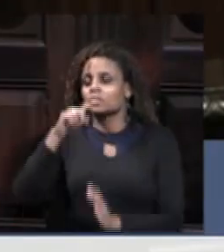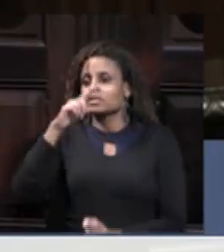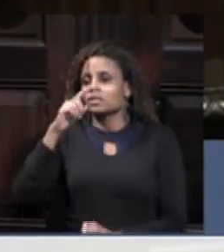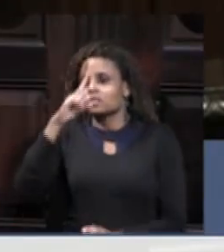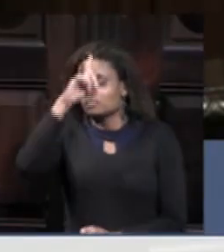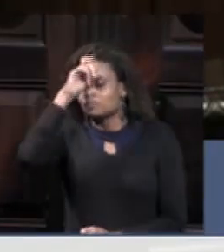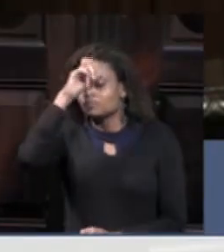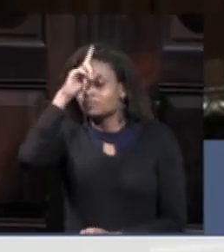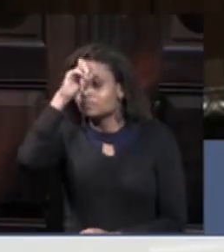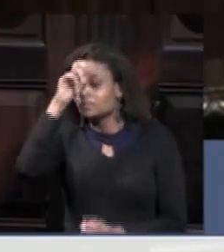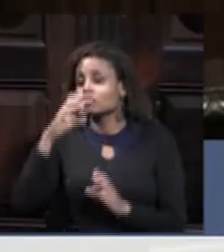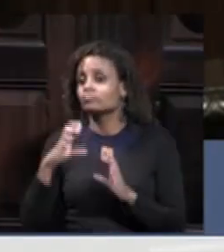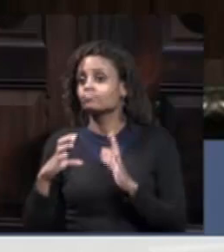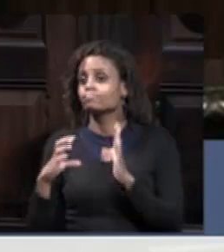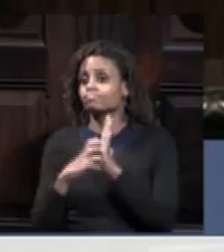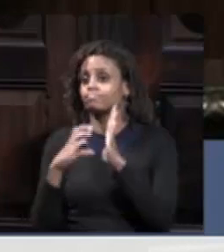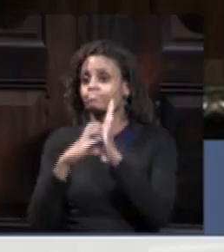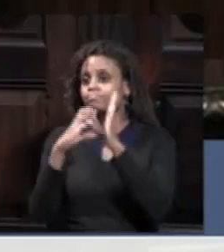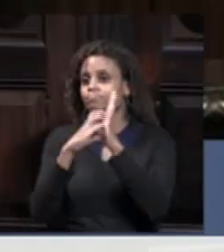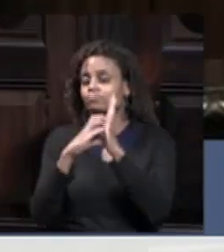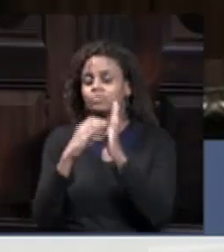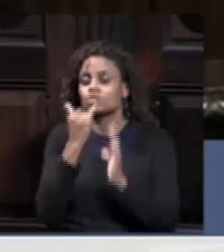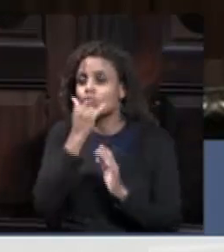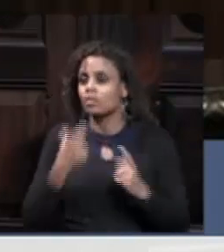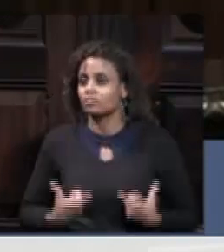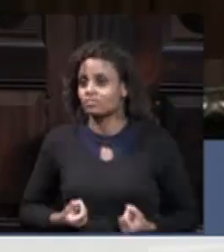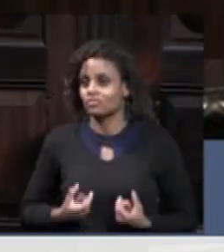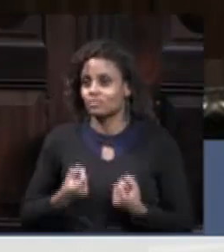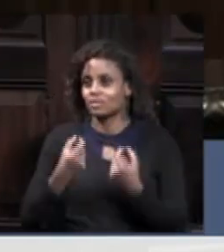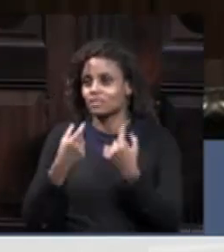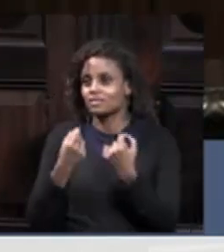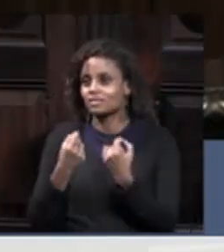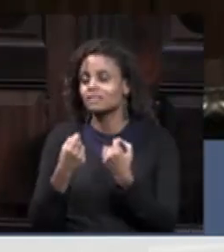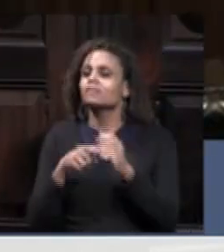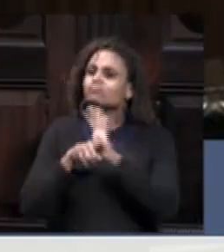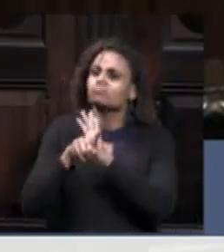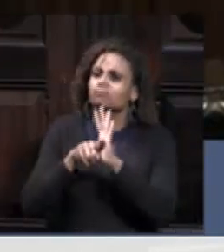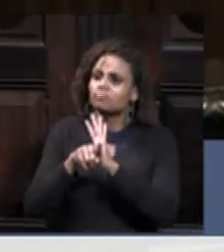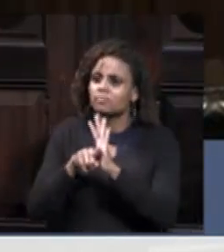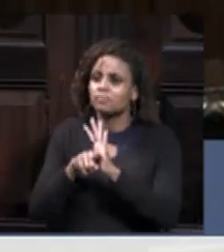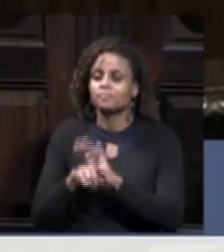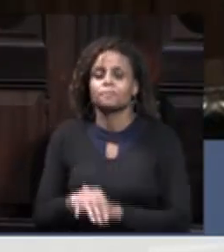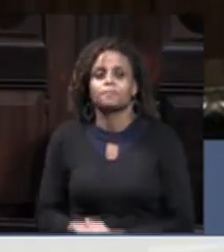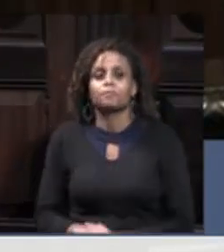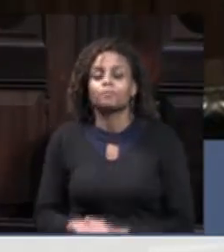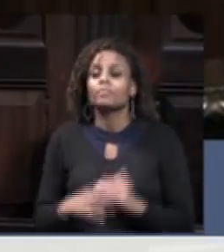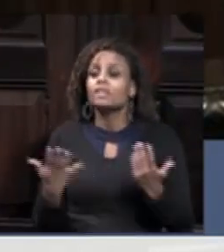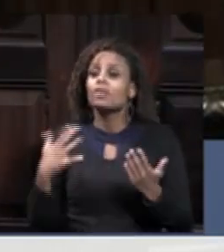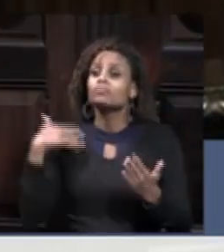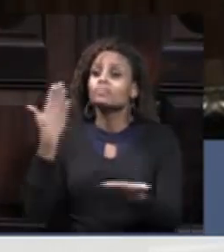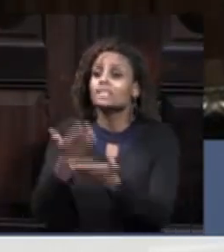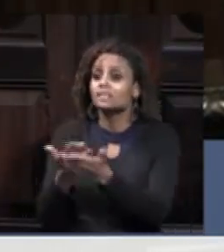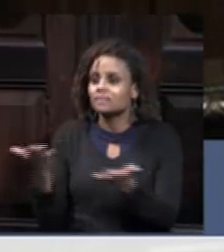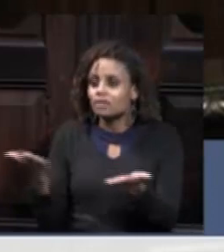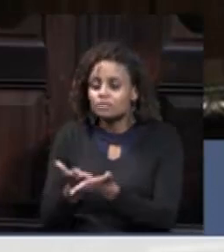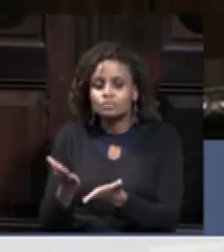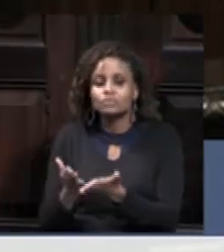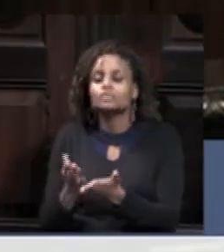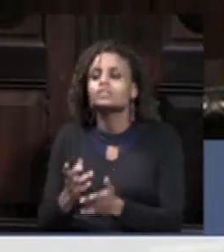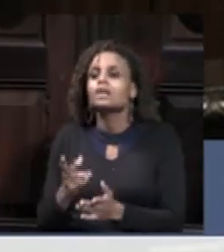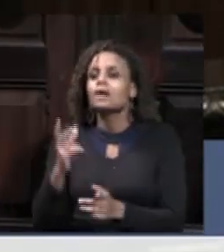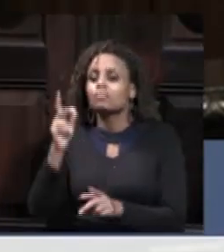Enfim, até hoje, quase um ano depois, a população de